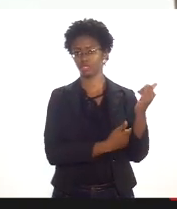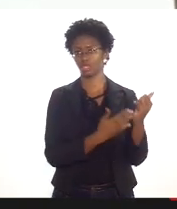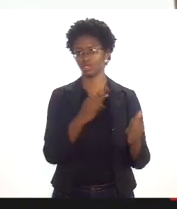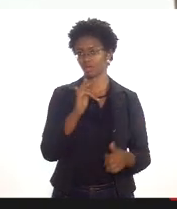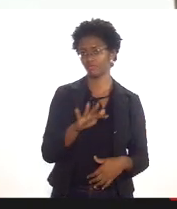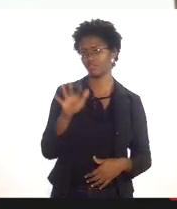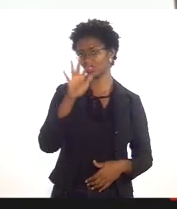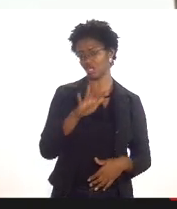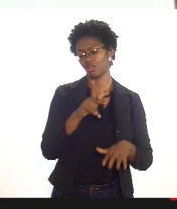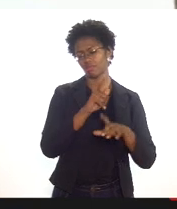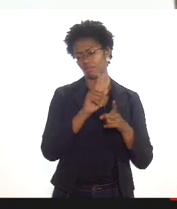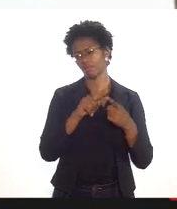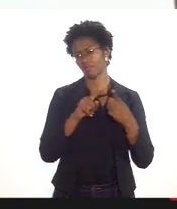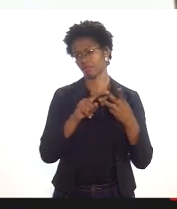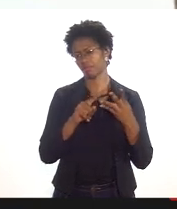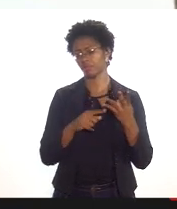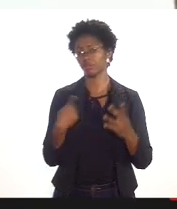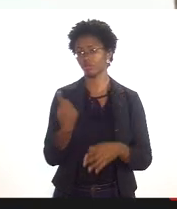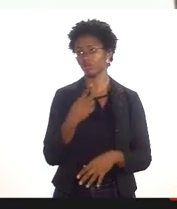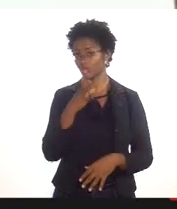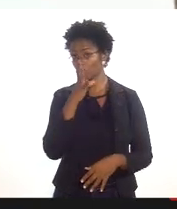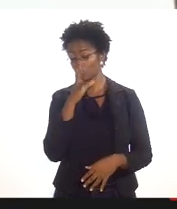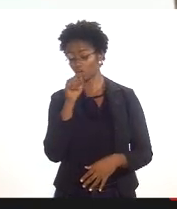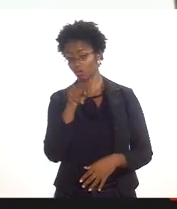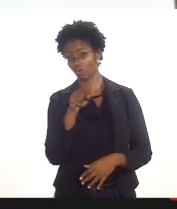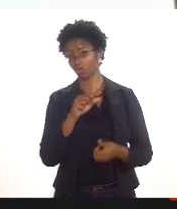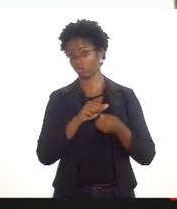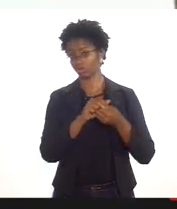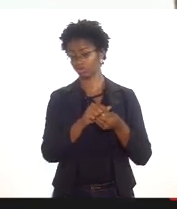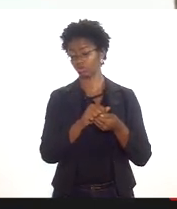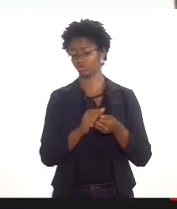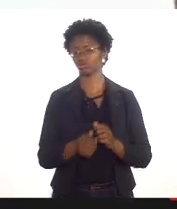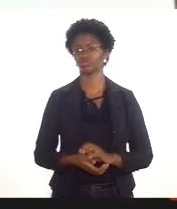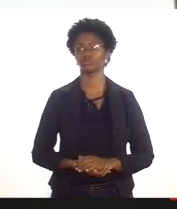etc., etc., para a gente acompanhar. Né? Porque tem aí